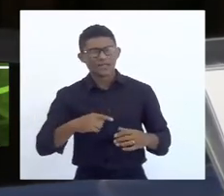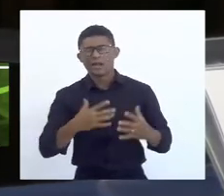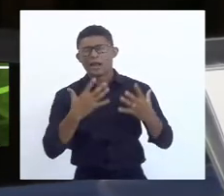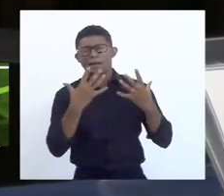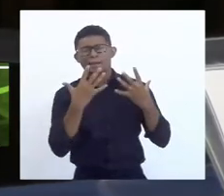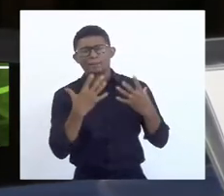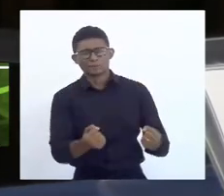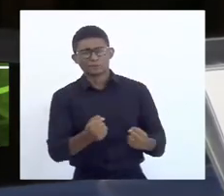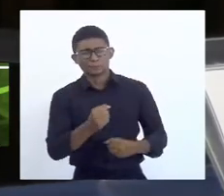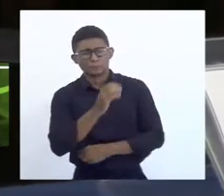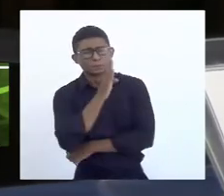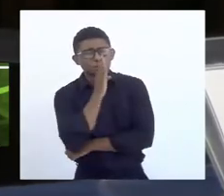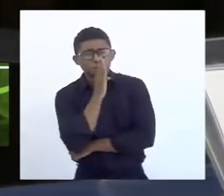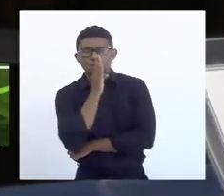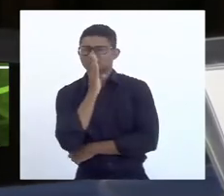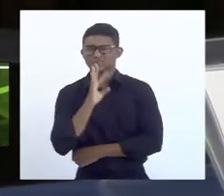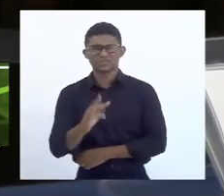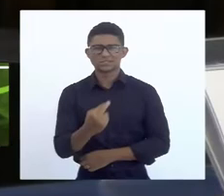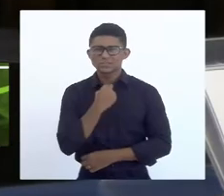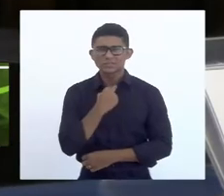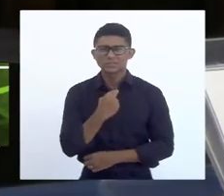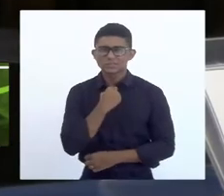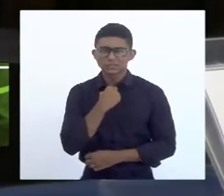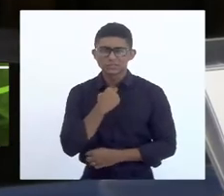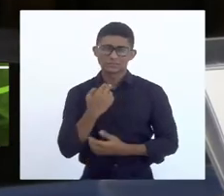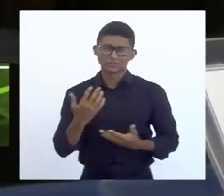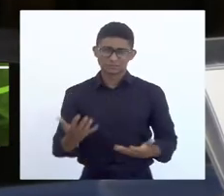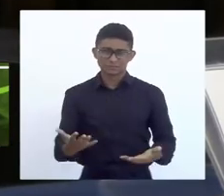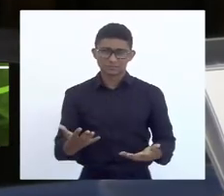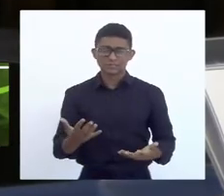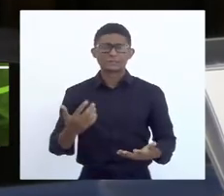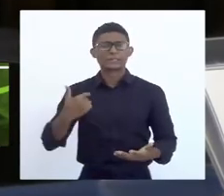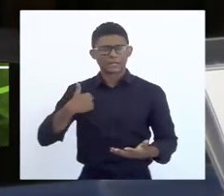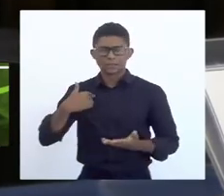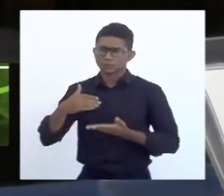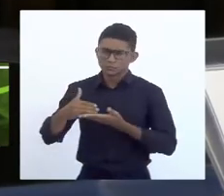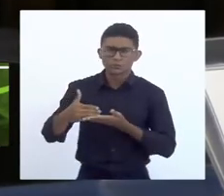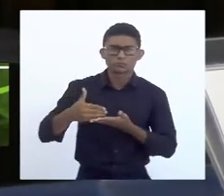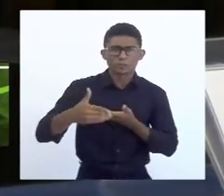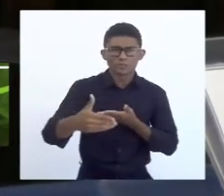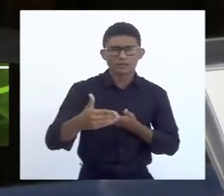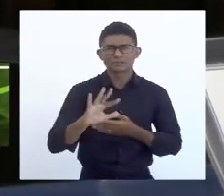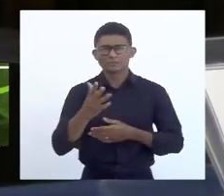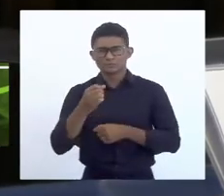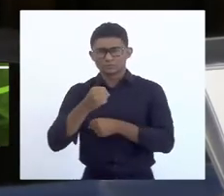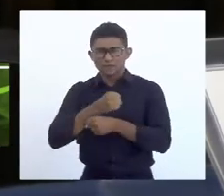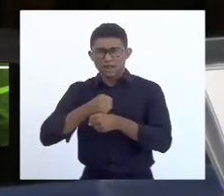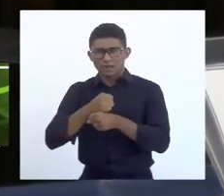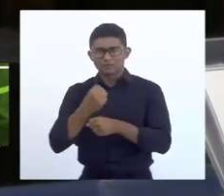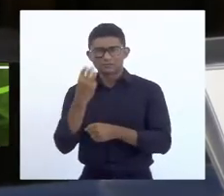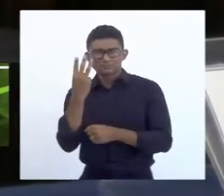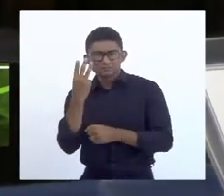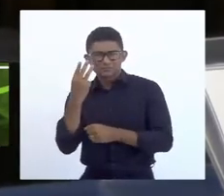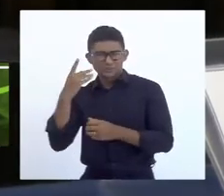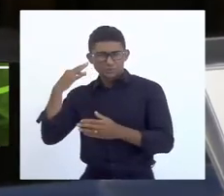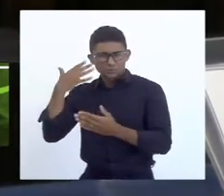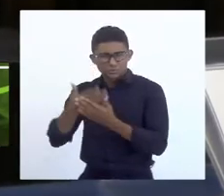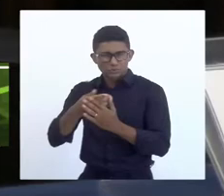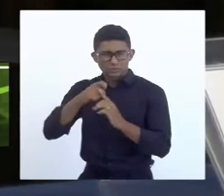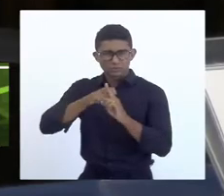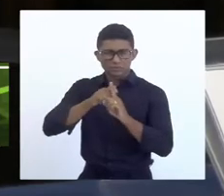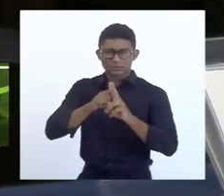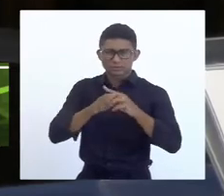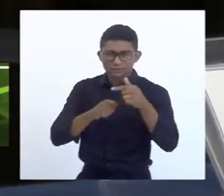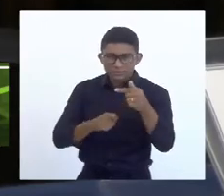nos calar. Foi justamente assim que iniciou o meu processo nesses últimos 3 anos e 7 meses.